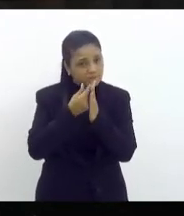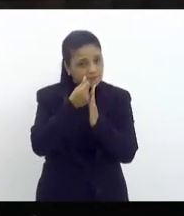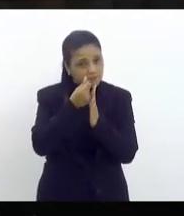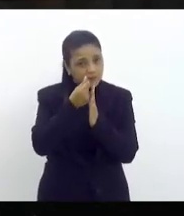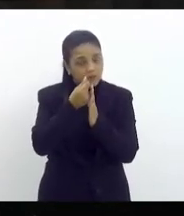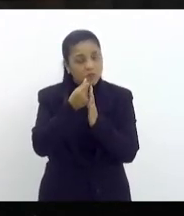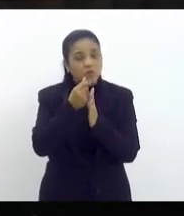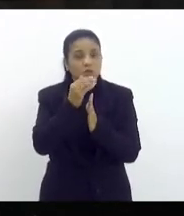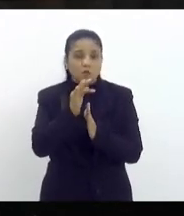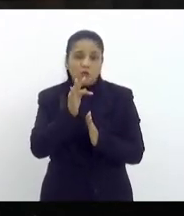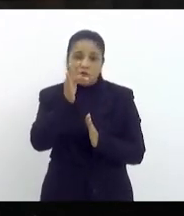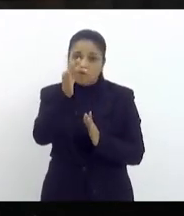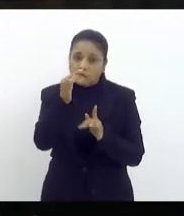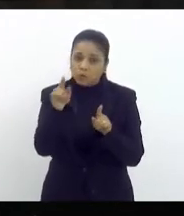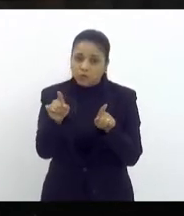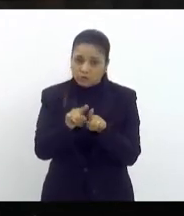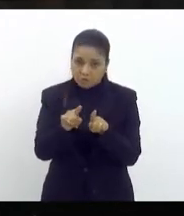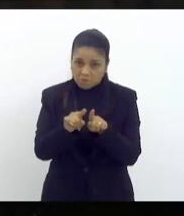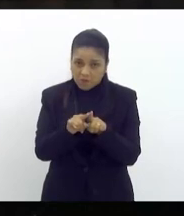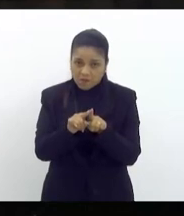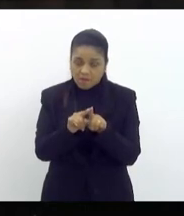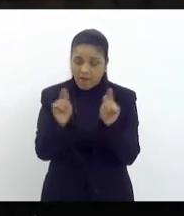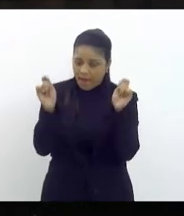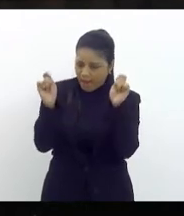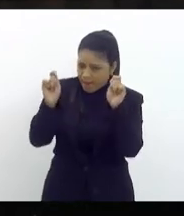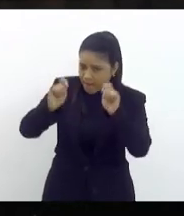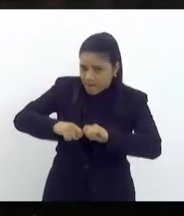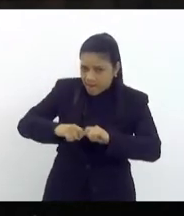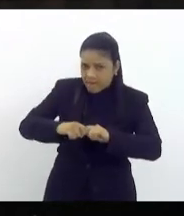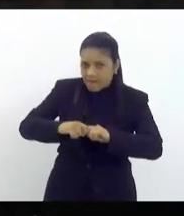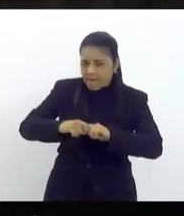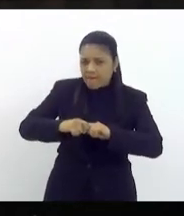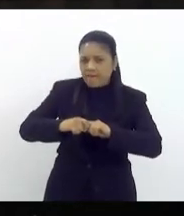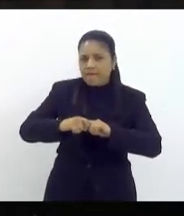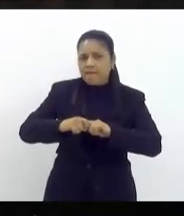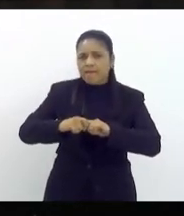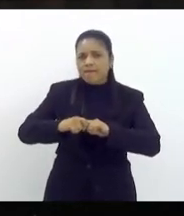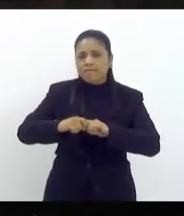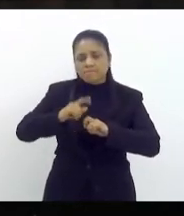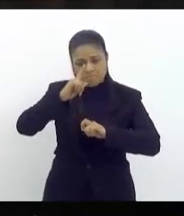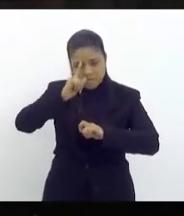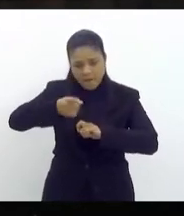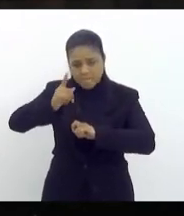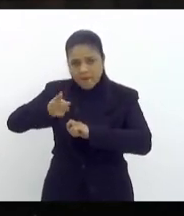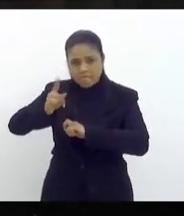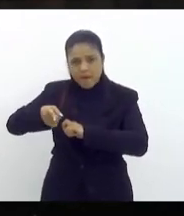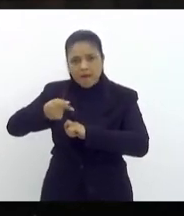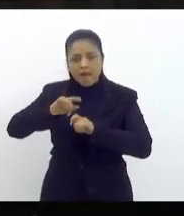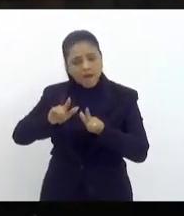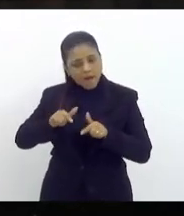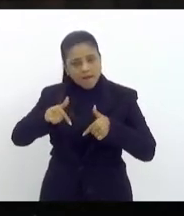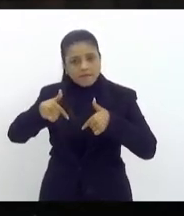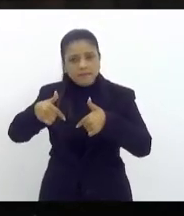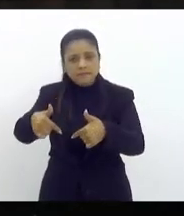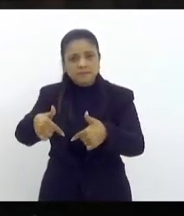orçamentária a capacidade de determinar as políticas e de determinar as ações